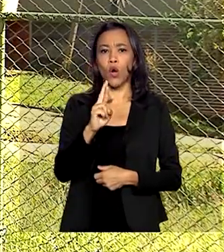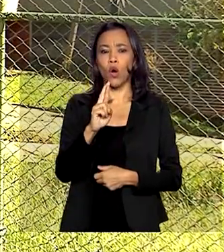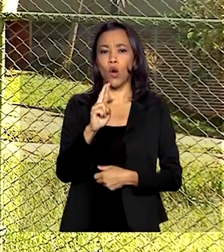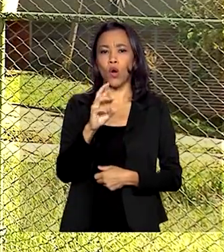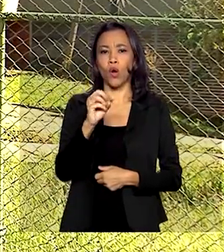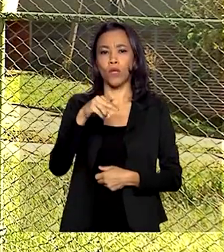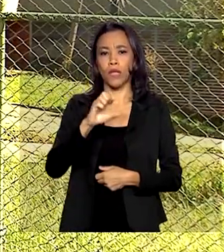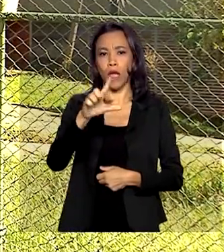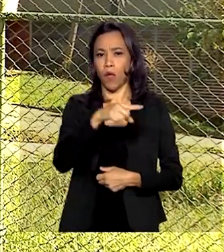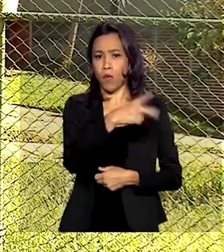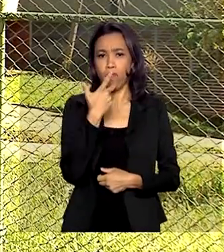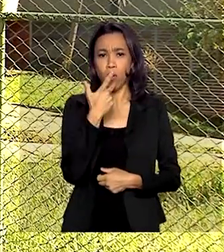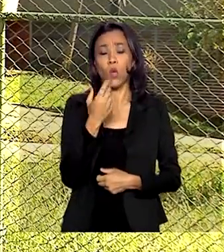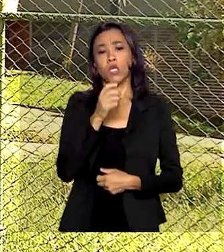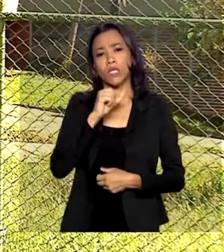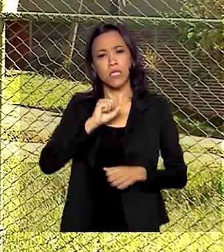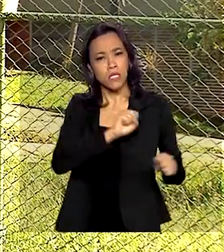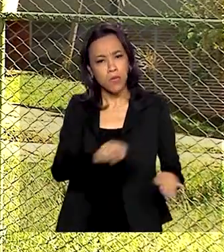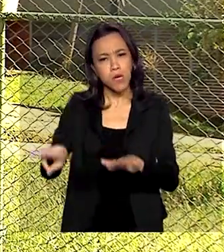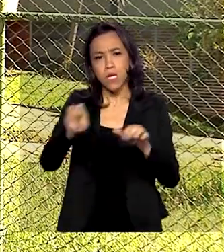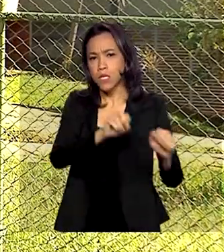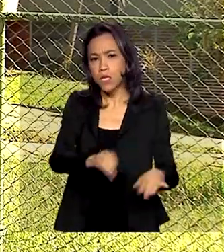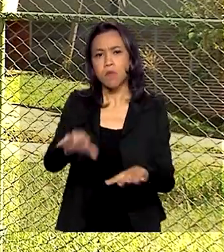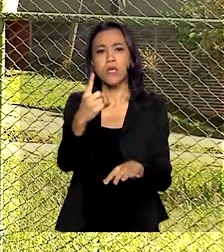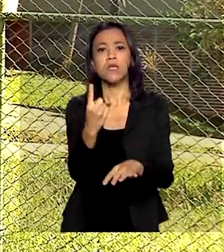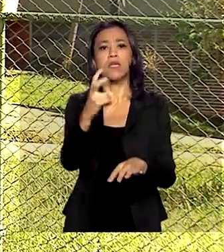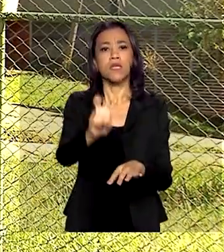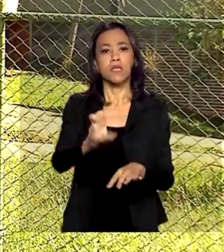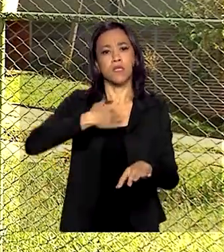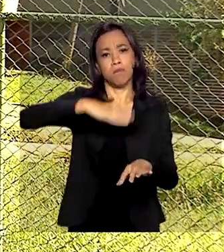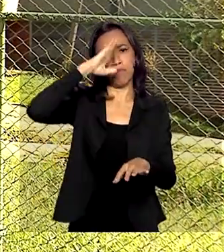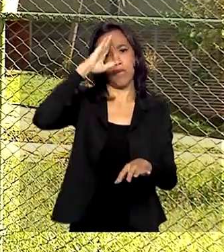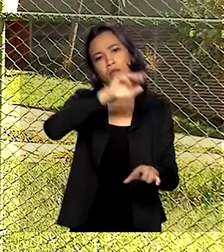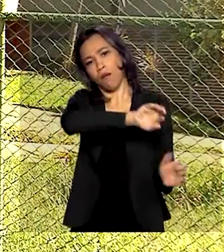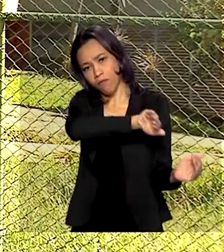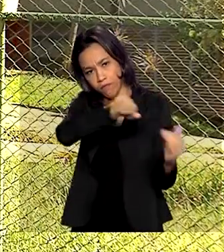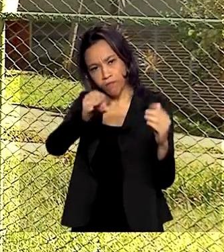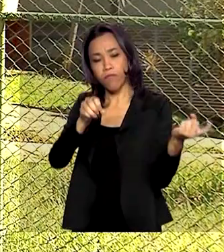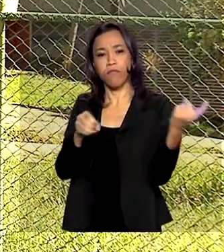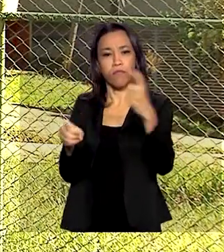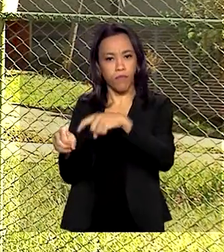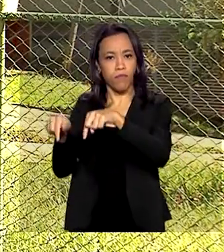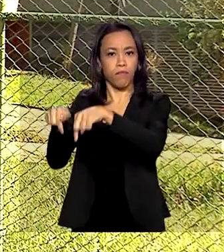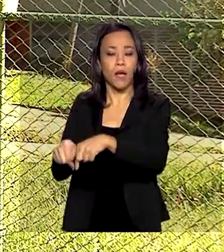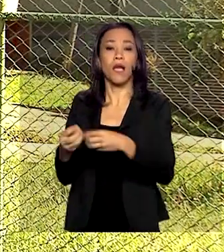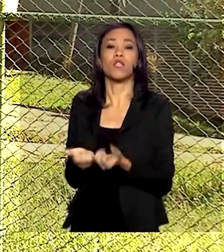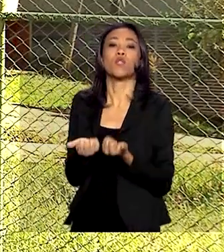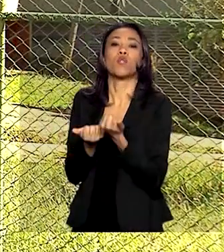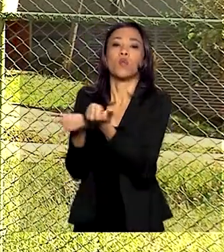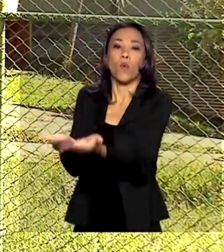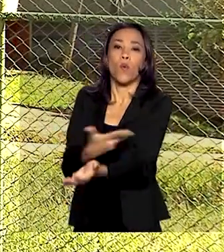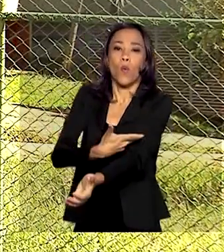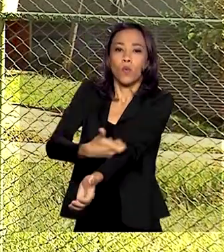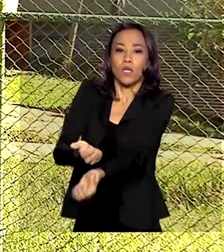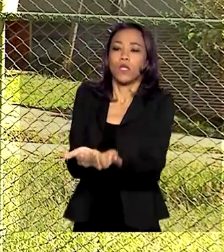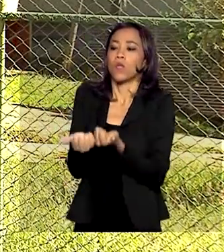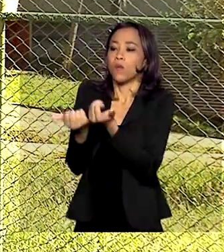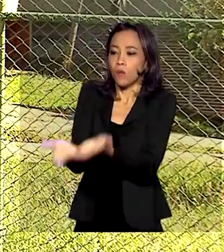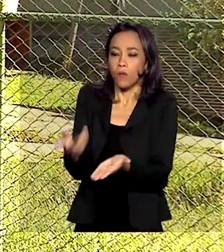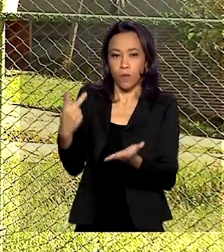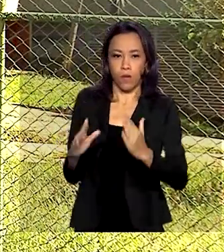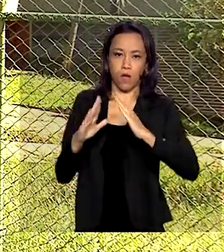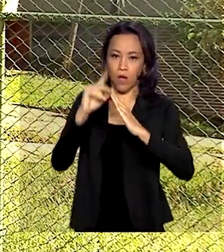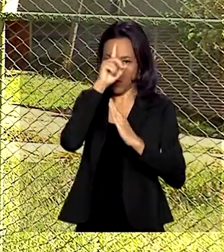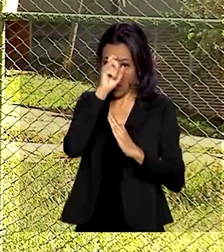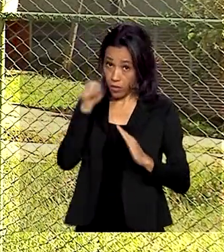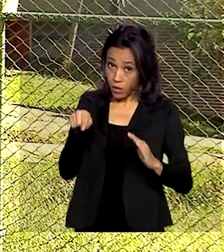toda semana, 15 militares vão vir doar sangue. E lembrando que a doação de sangue é voluntária. Daqui do